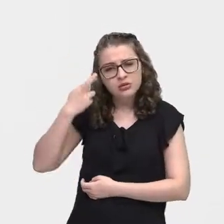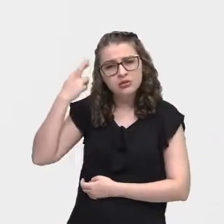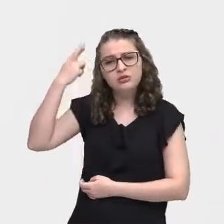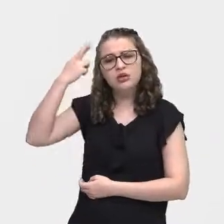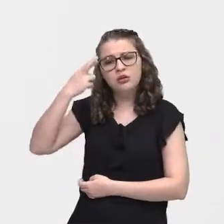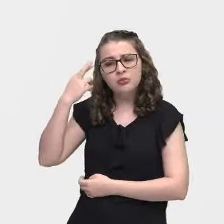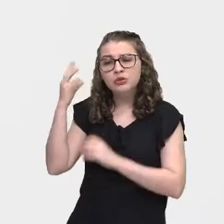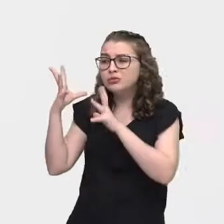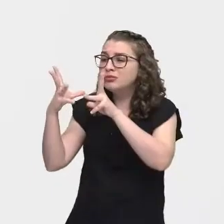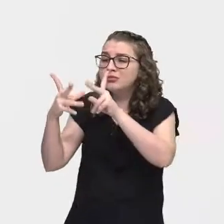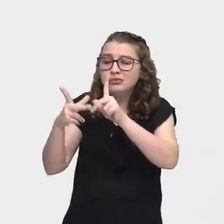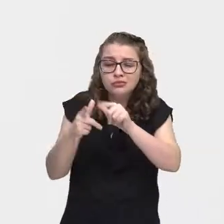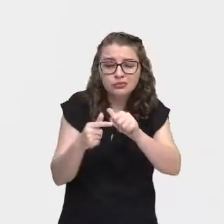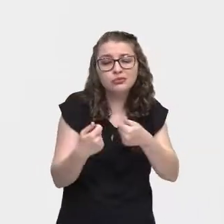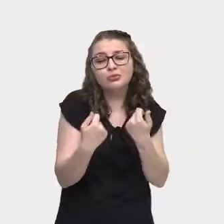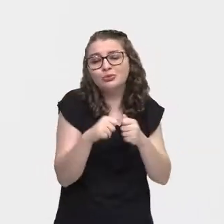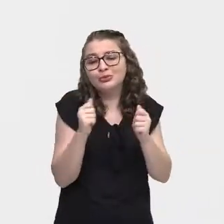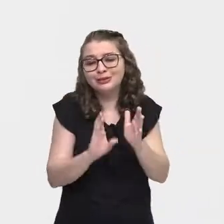tudo é conceito.